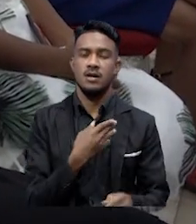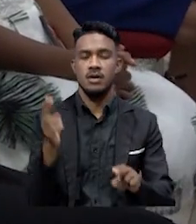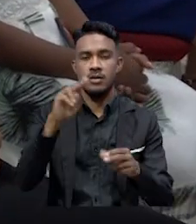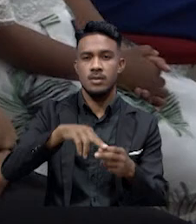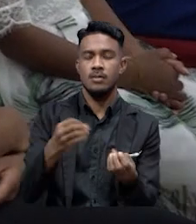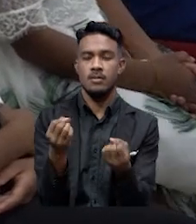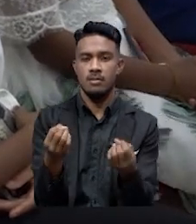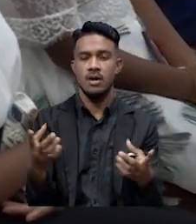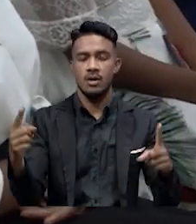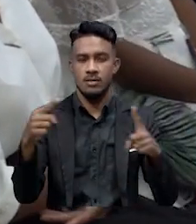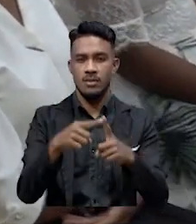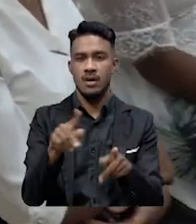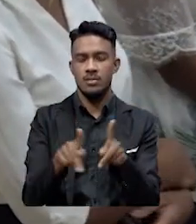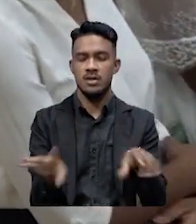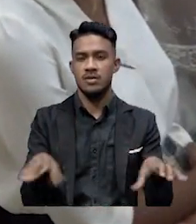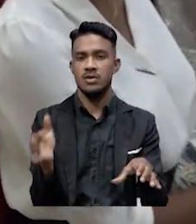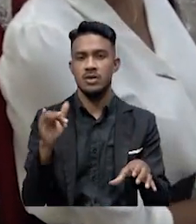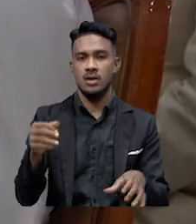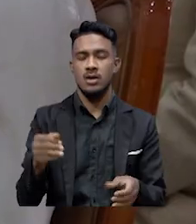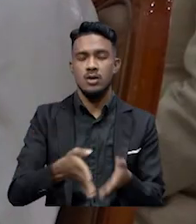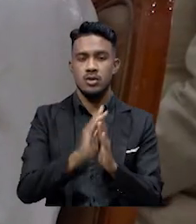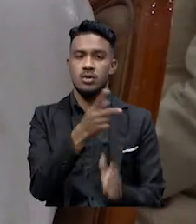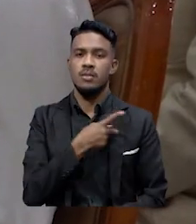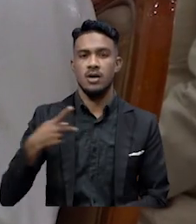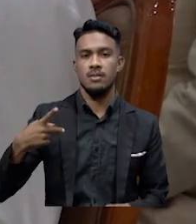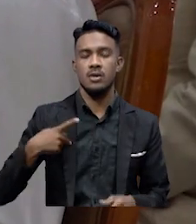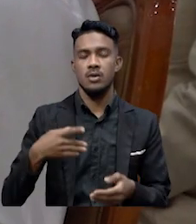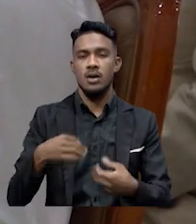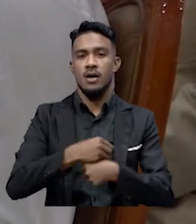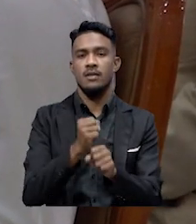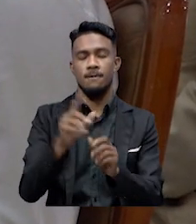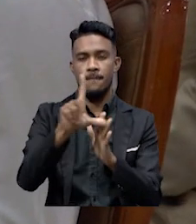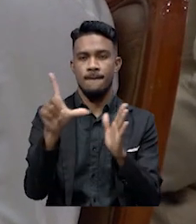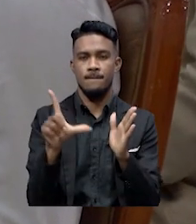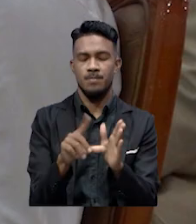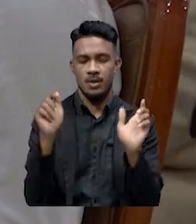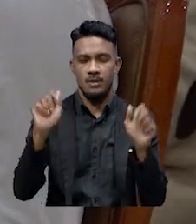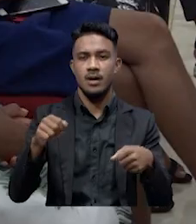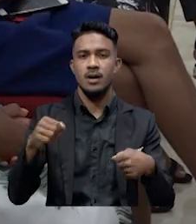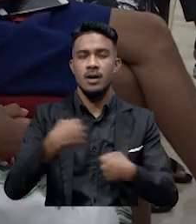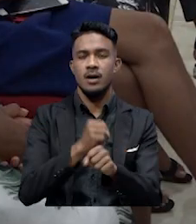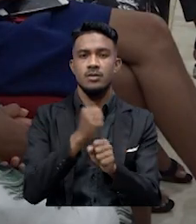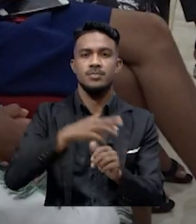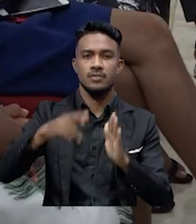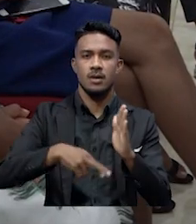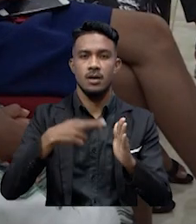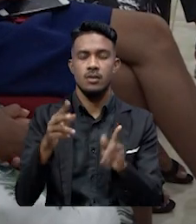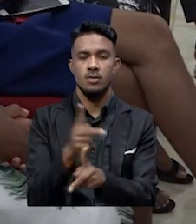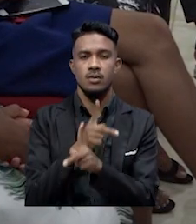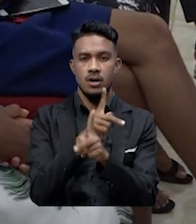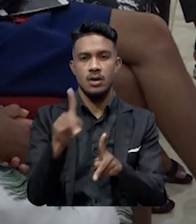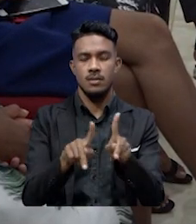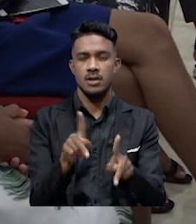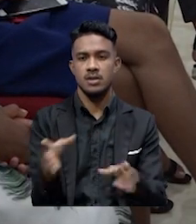sira. Nomos husu ba parlamento atu cria legislação ida nebe adequado nune bele regula no proteze trabalhador doméstica